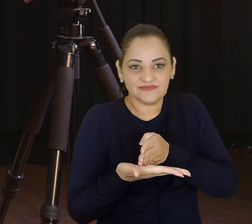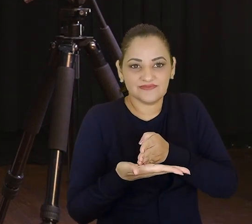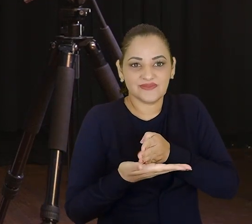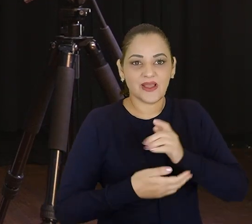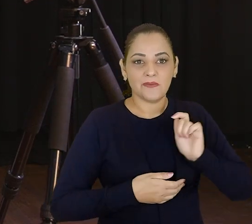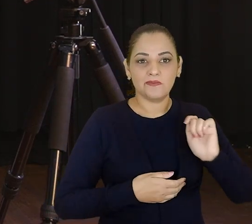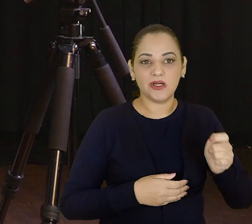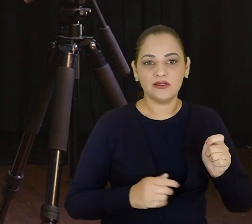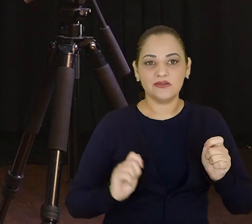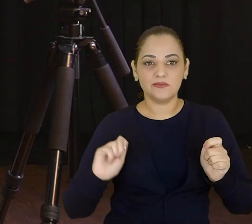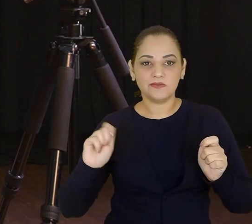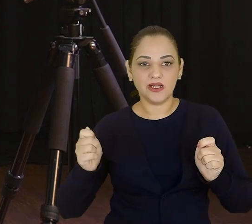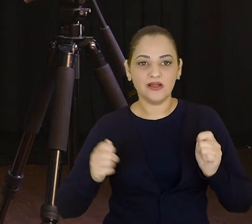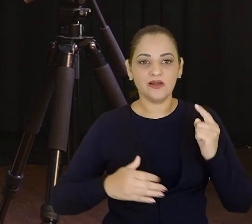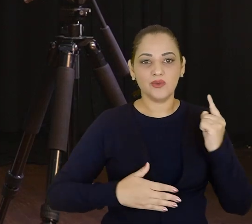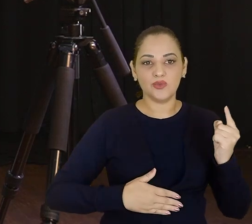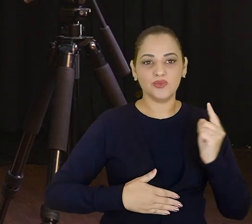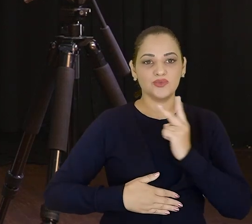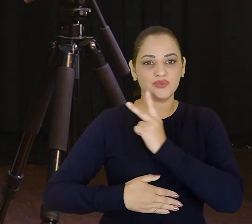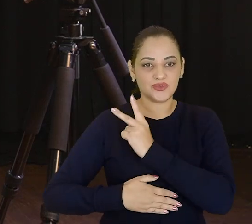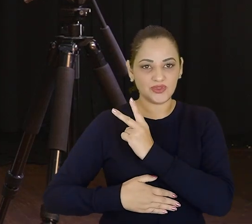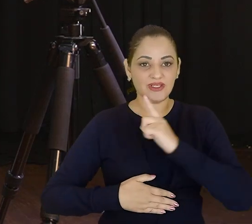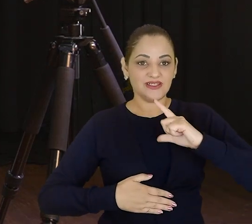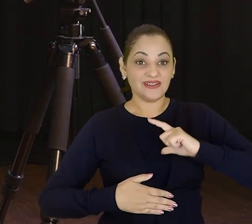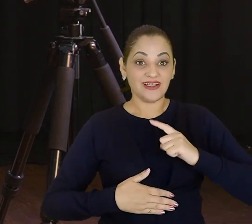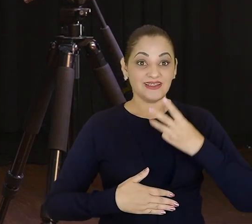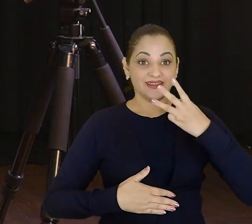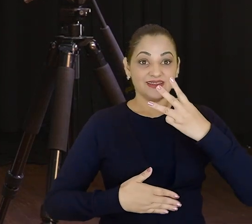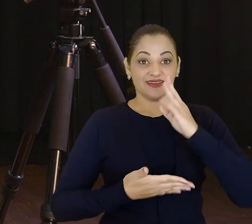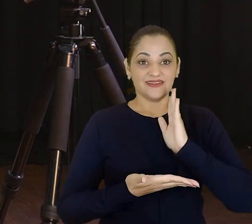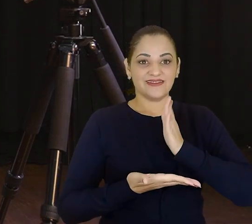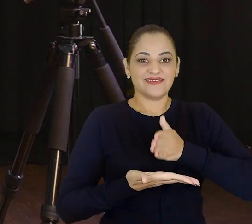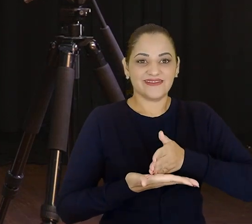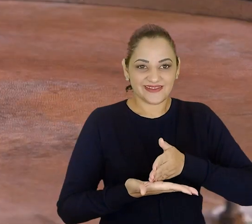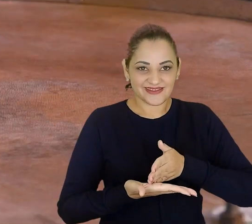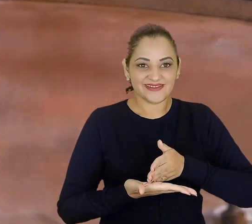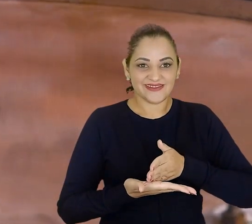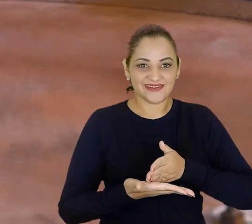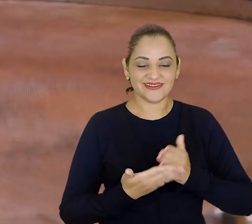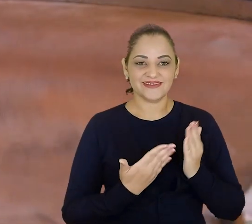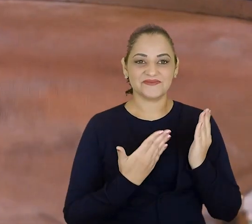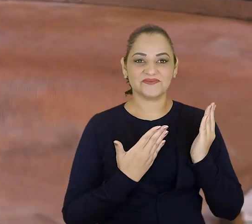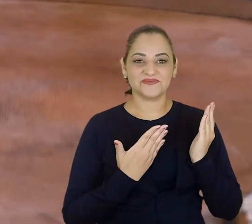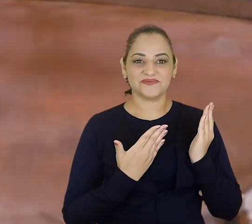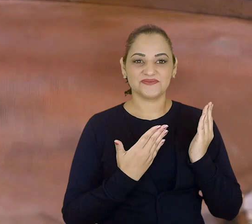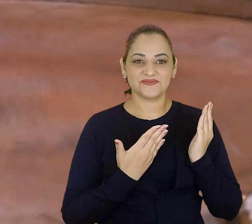entre essas duas batidas, porque o surdo de primeira e segunda, eles dão uma batida a cada um.